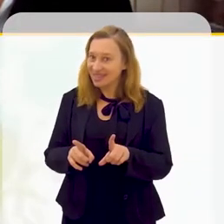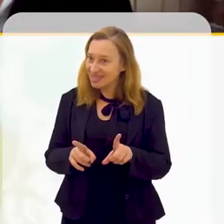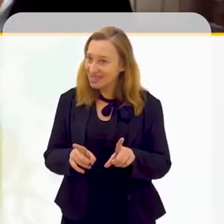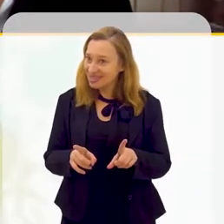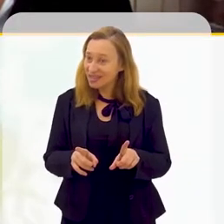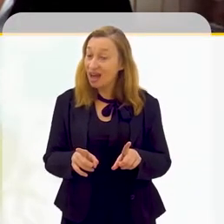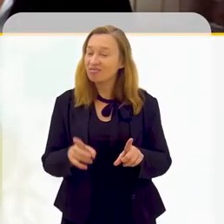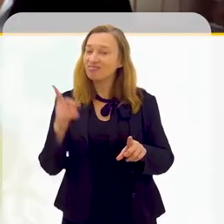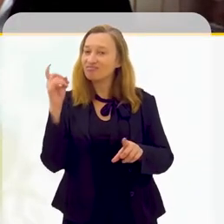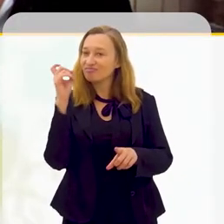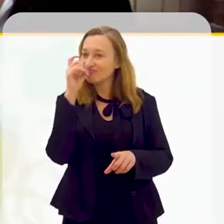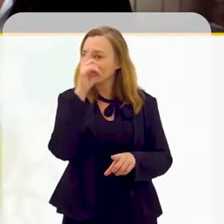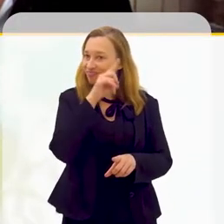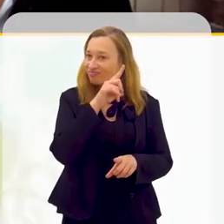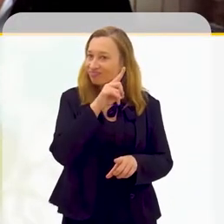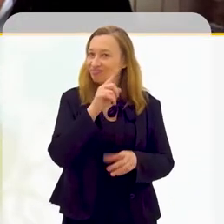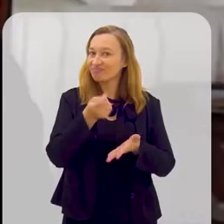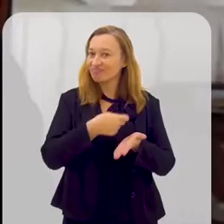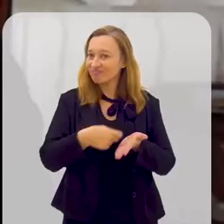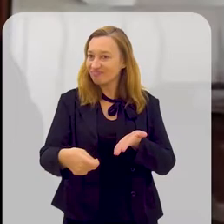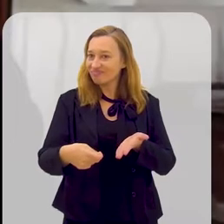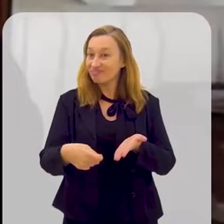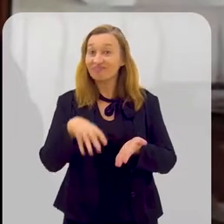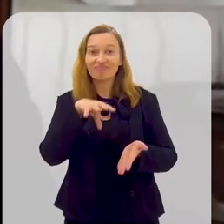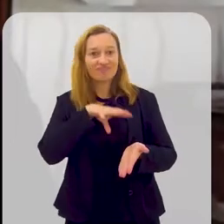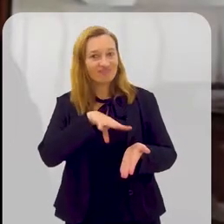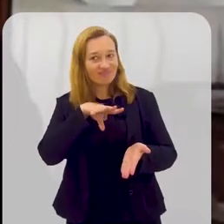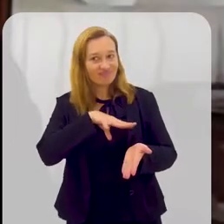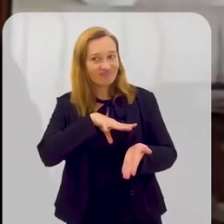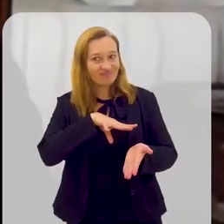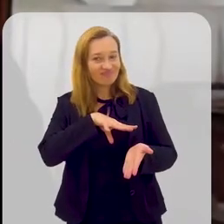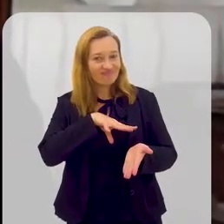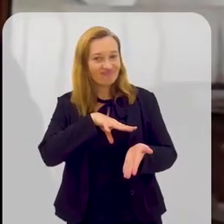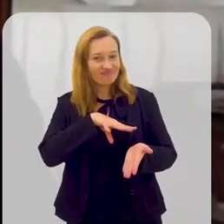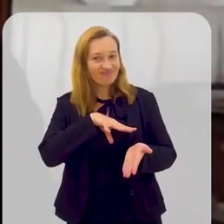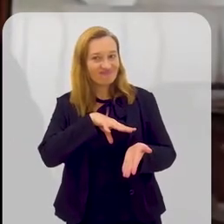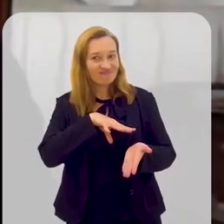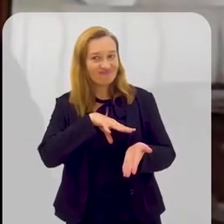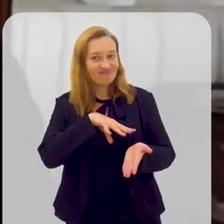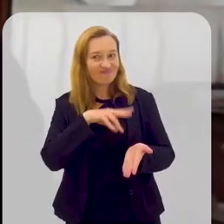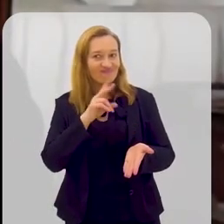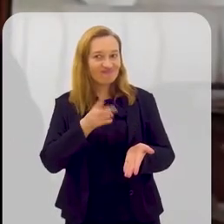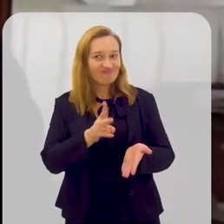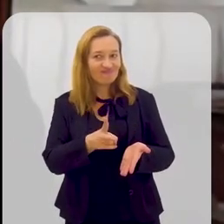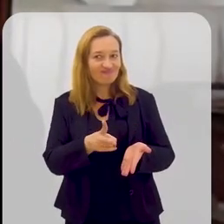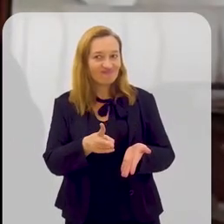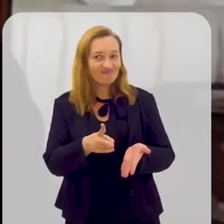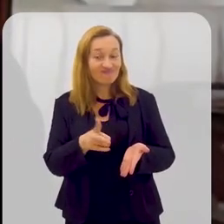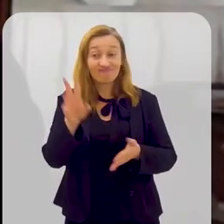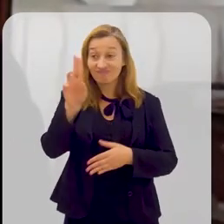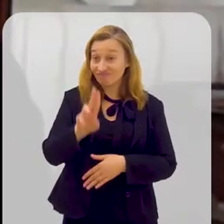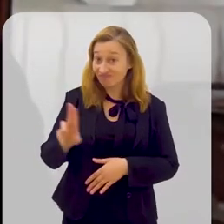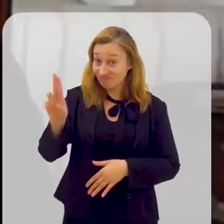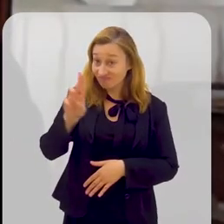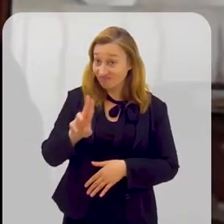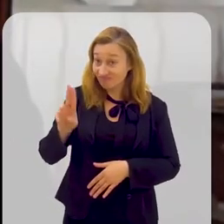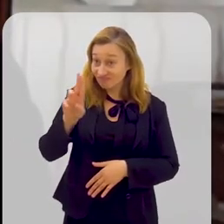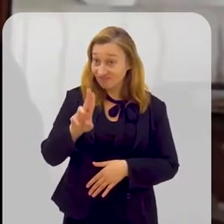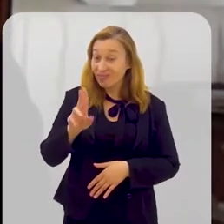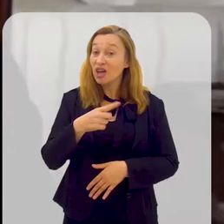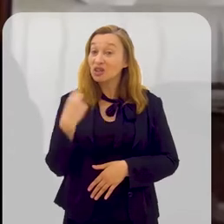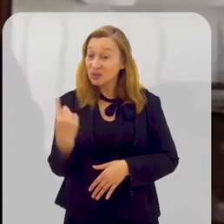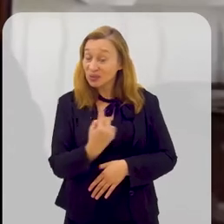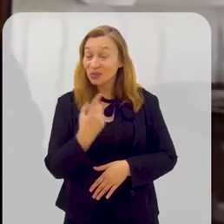certeza mas aí a dificuldade na escrita do português ela está muito frequente nas